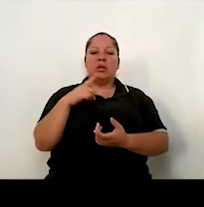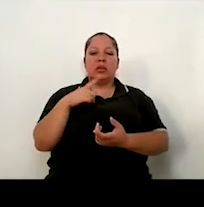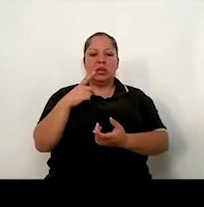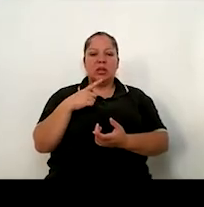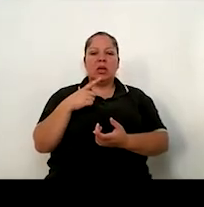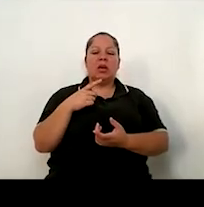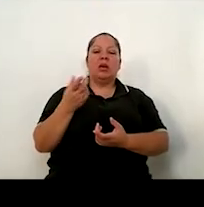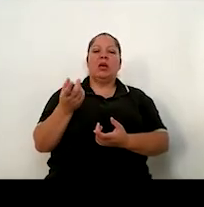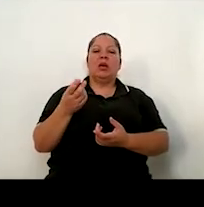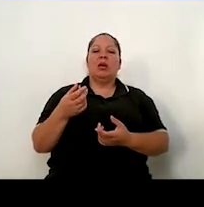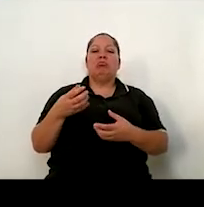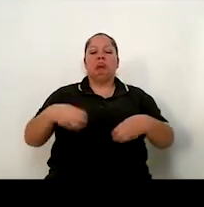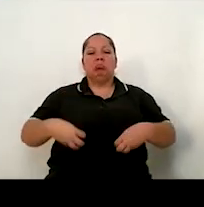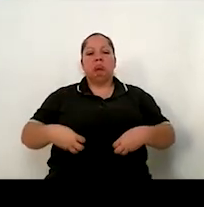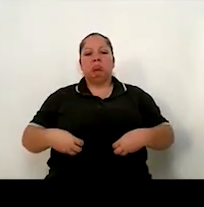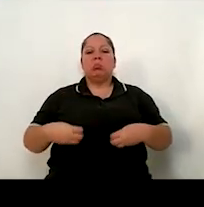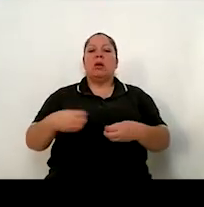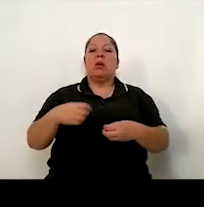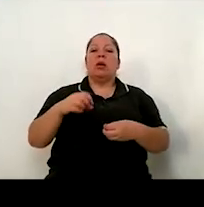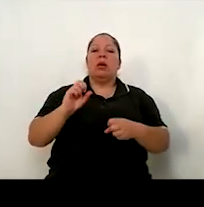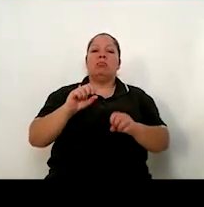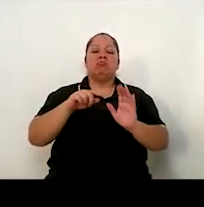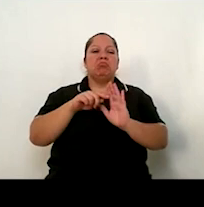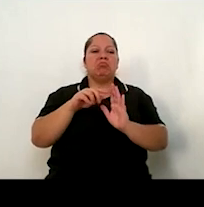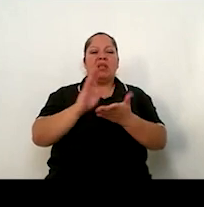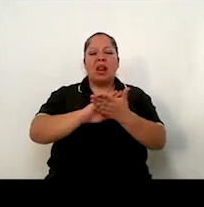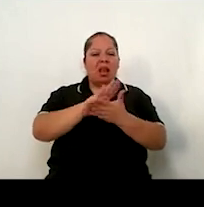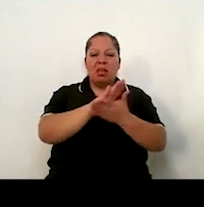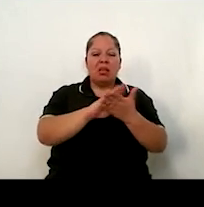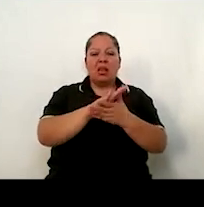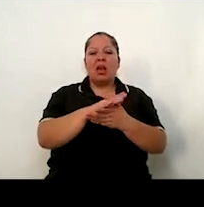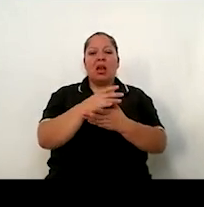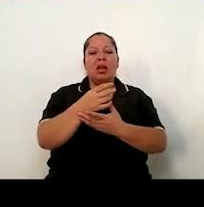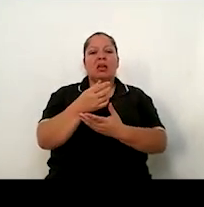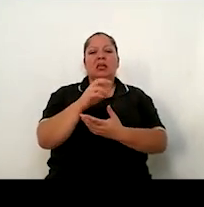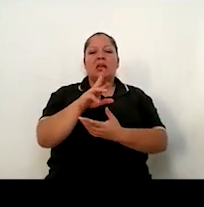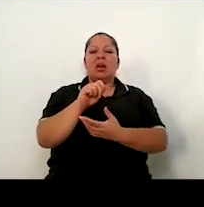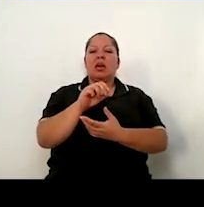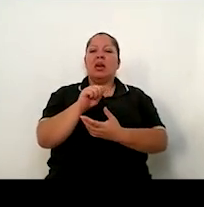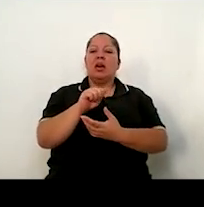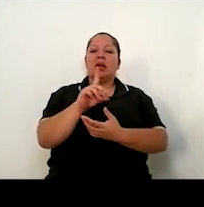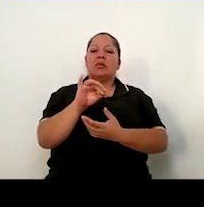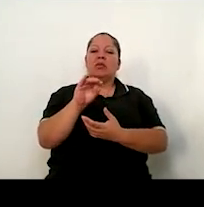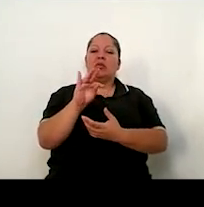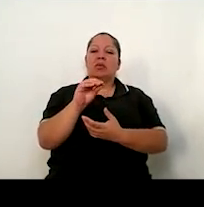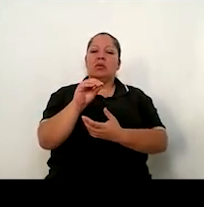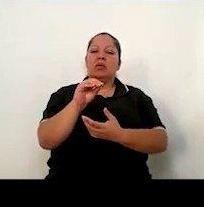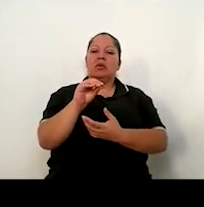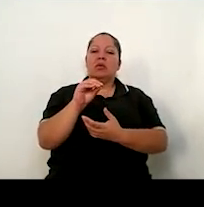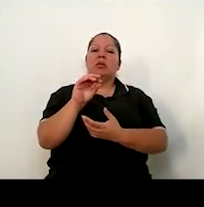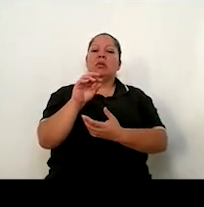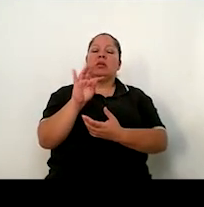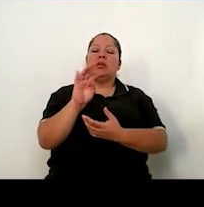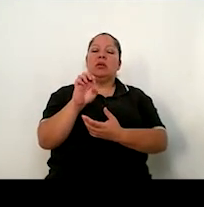de útero ou de ovário, tá? Então, esse paciente não tiver nenhum desses fatores e tiver mais